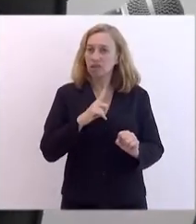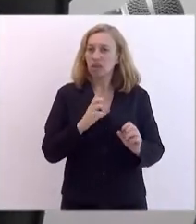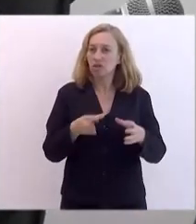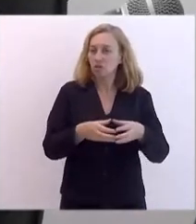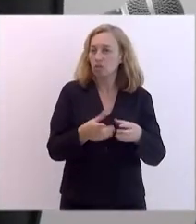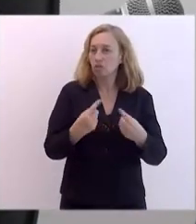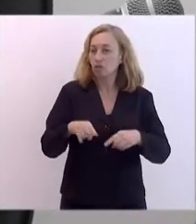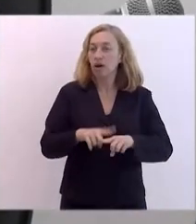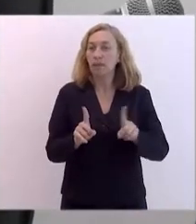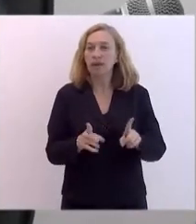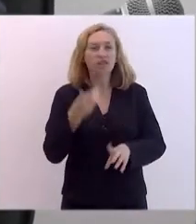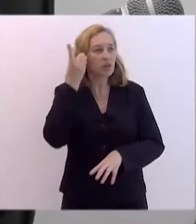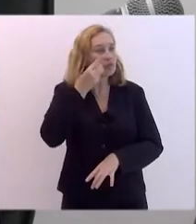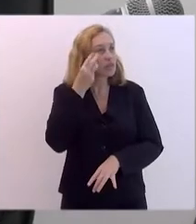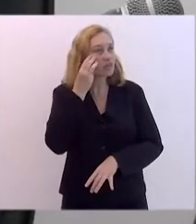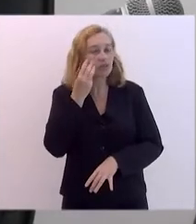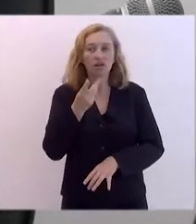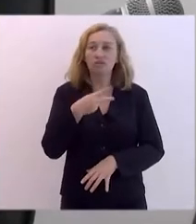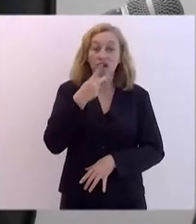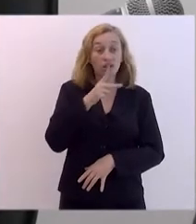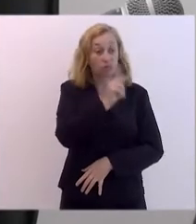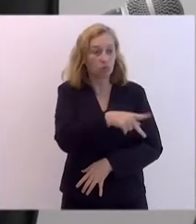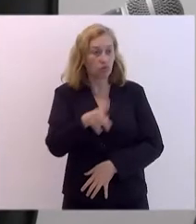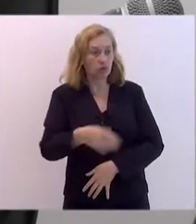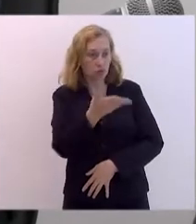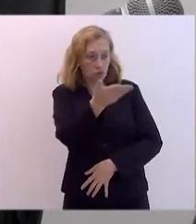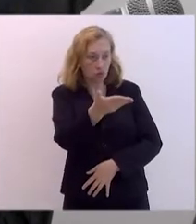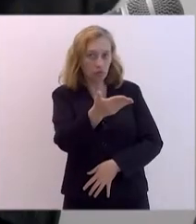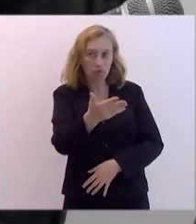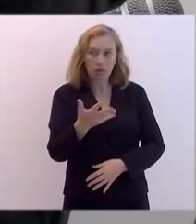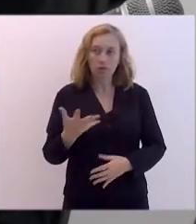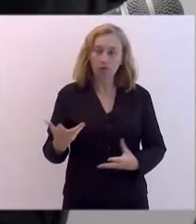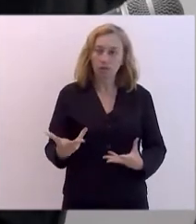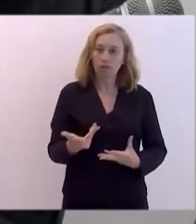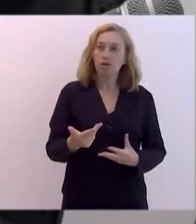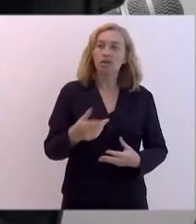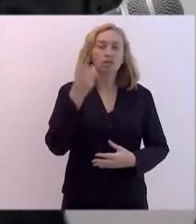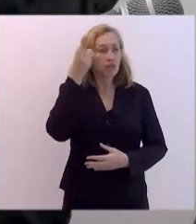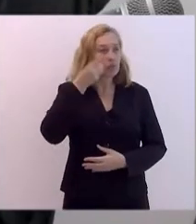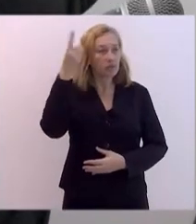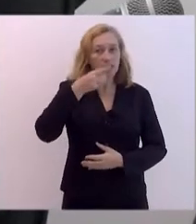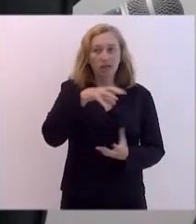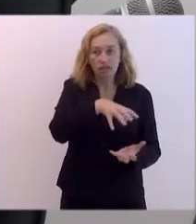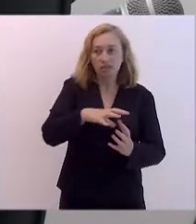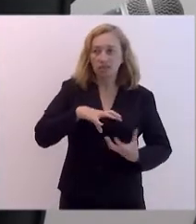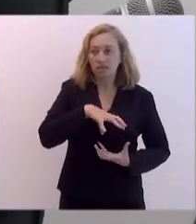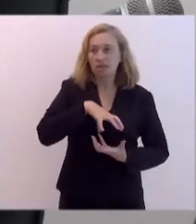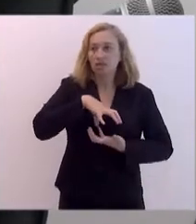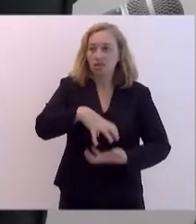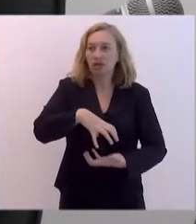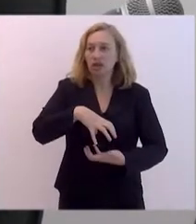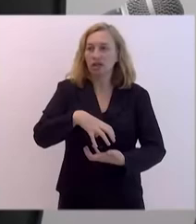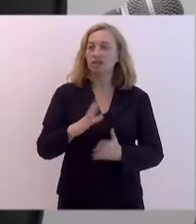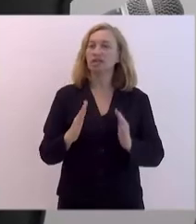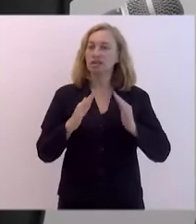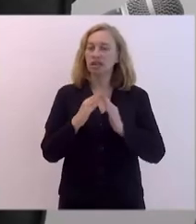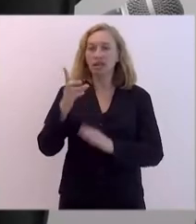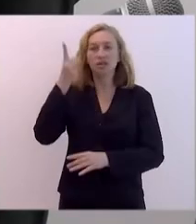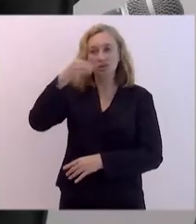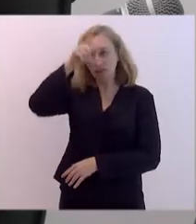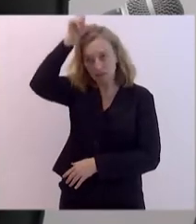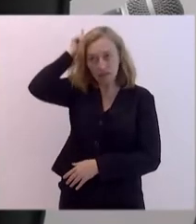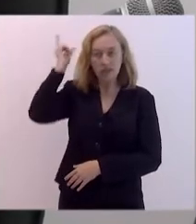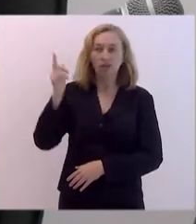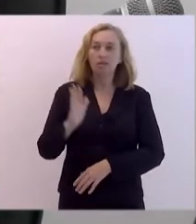deputado Valdec, nós estamos falando de um professor universitário de altíssimo gabarito. Estou falando do Luiz Paulo, que é o decano desta casa, que é, na minha opinião, o deputado